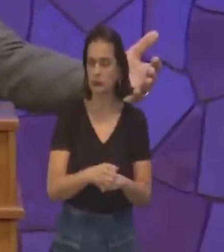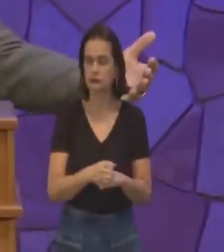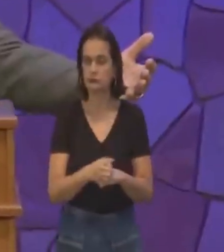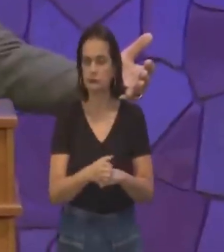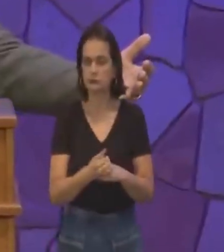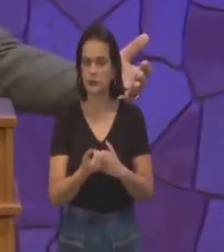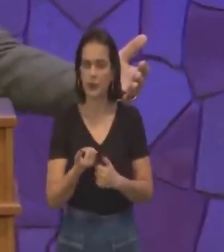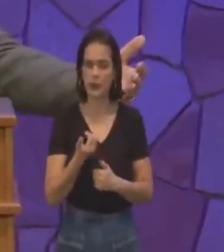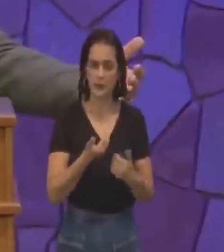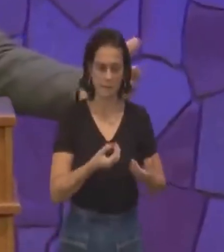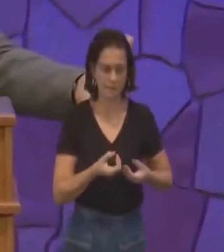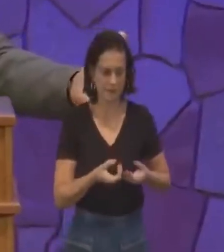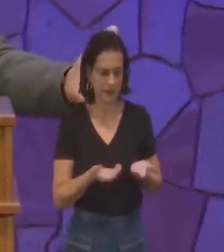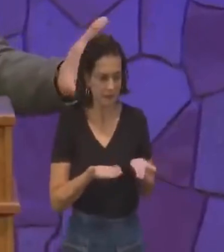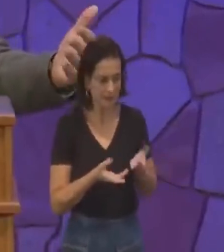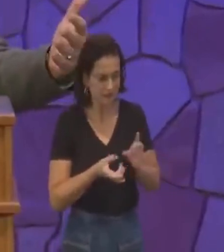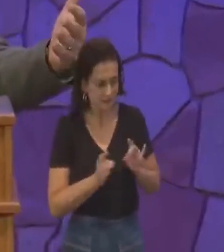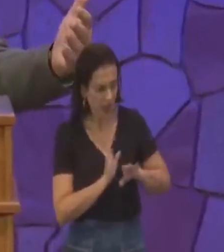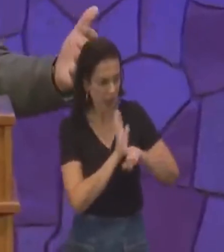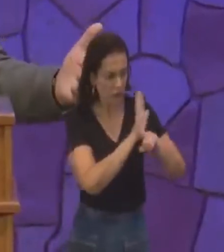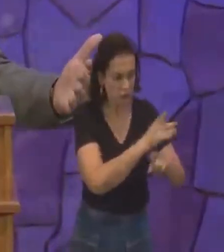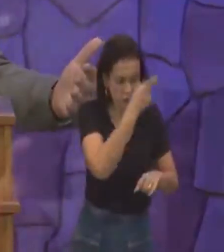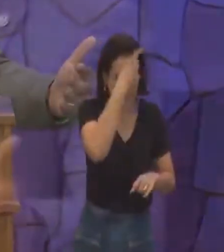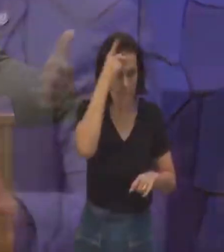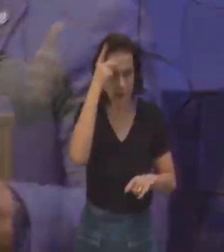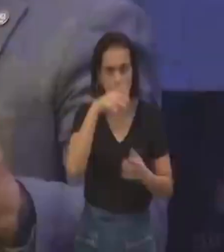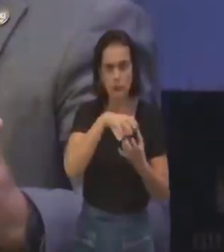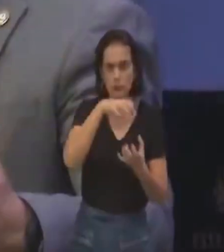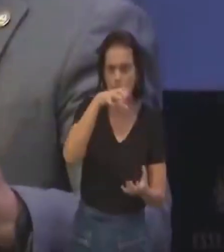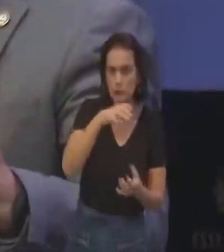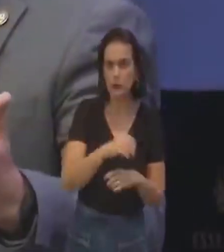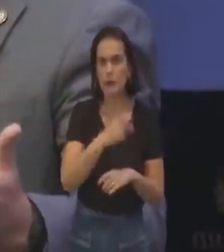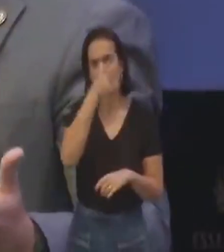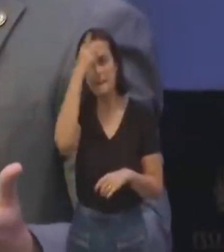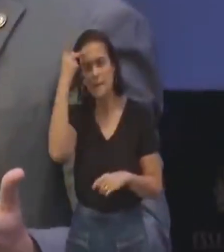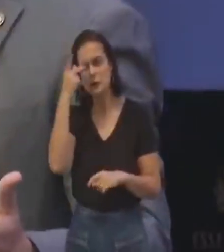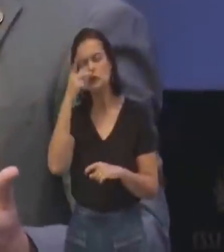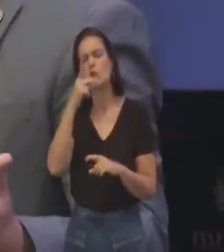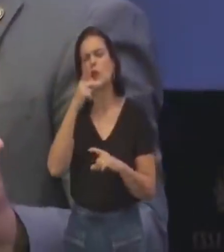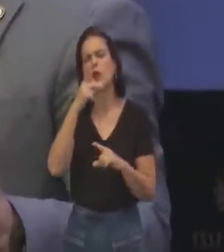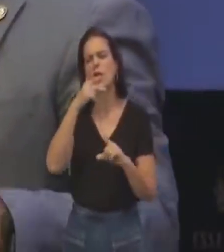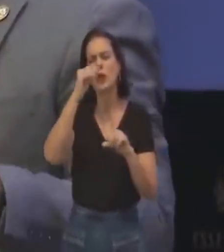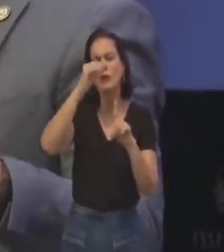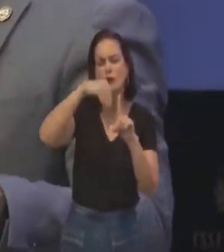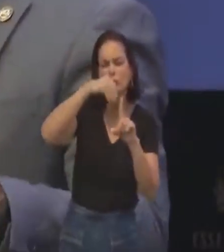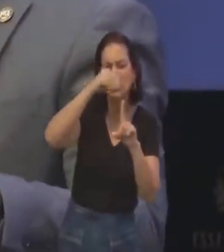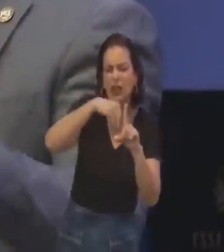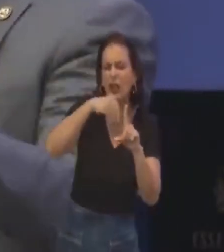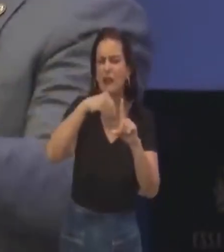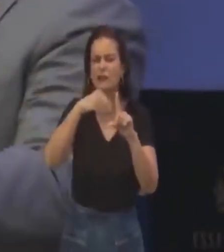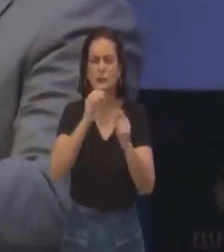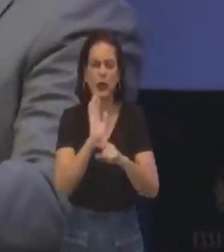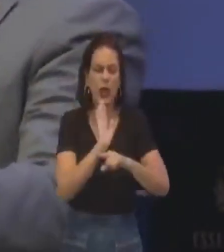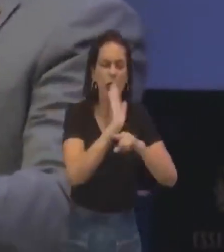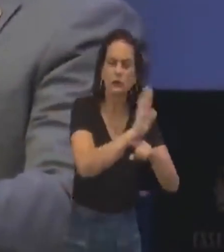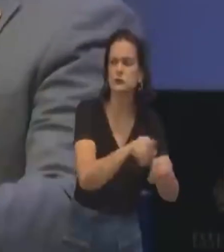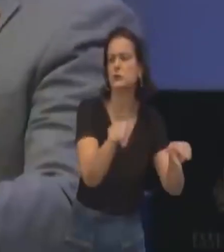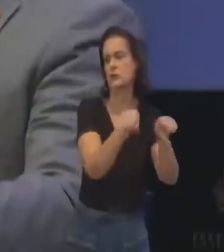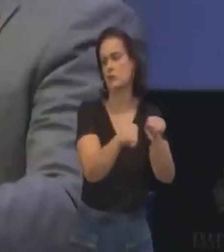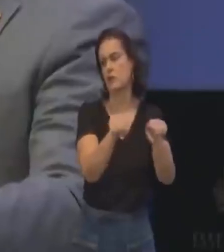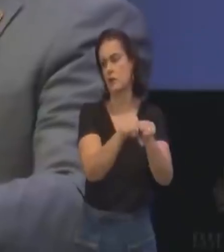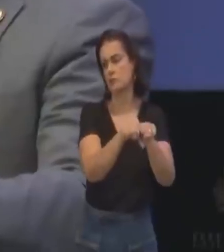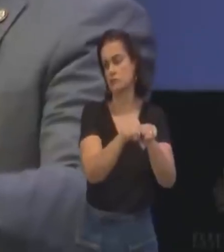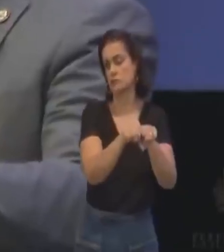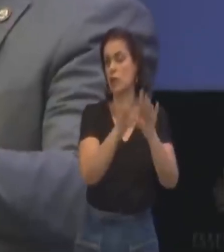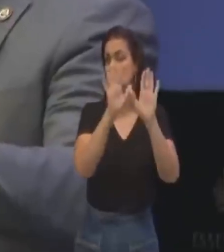lugar a uma pessoa em uma condição de maior vulnerabilidade, como por exemplo um idoso. Não esqueço, e já contei aqui nesse